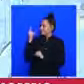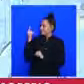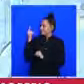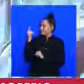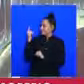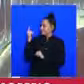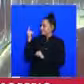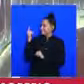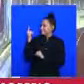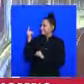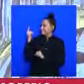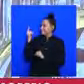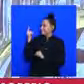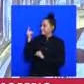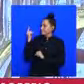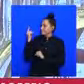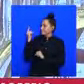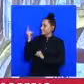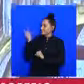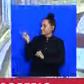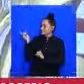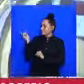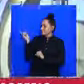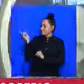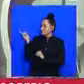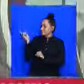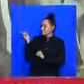posicionadas valendo